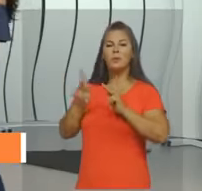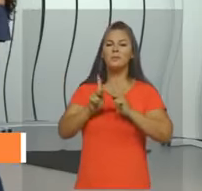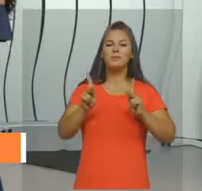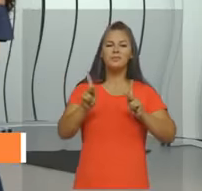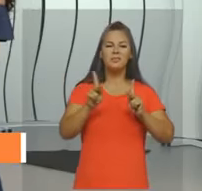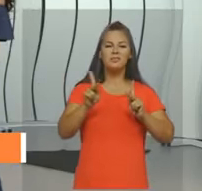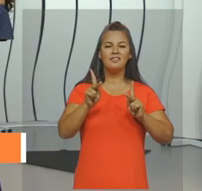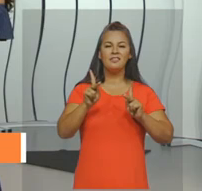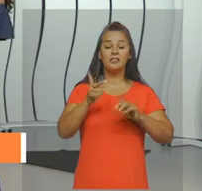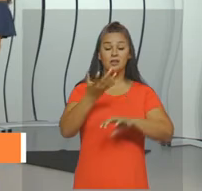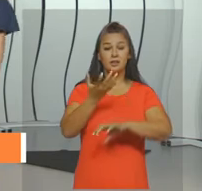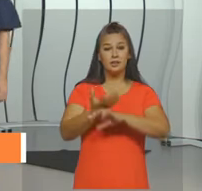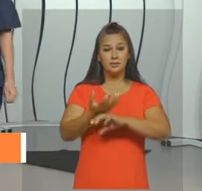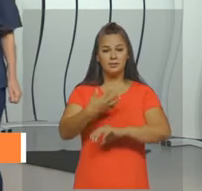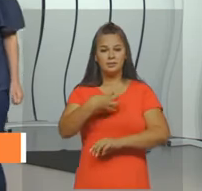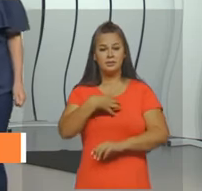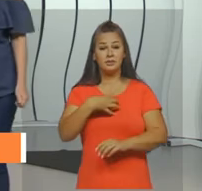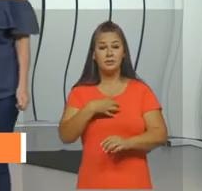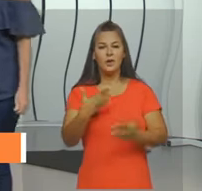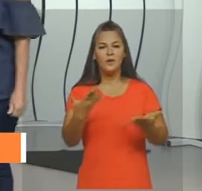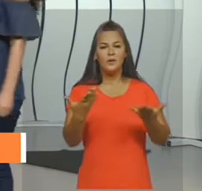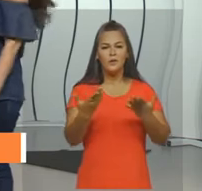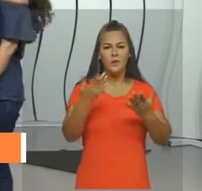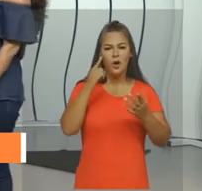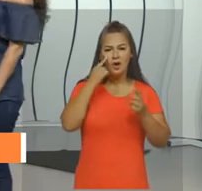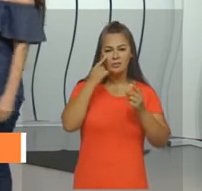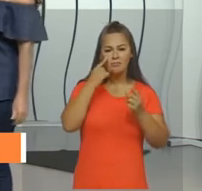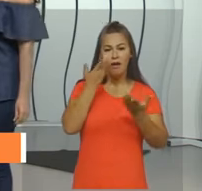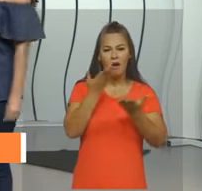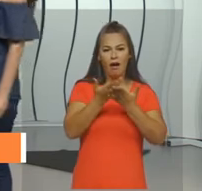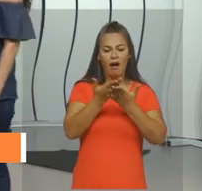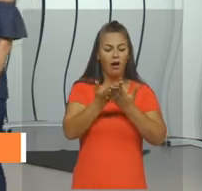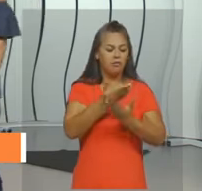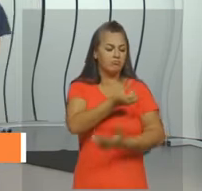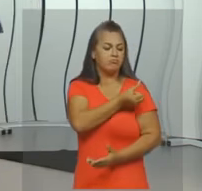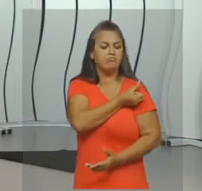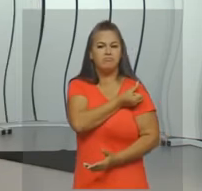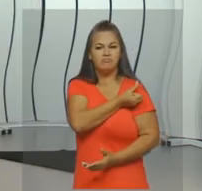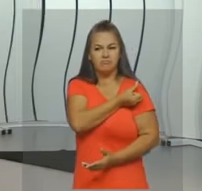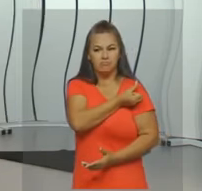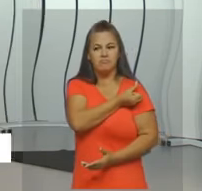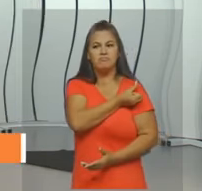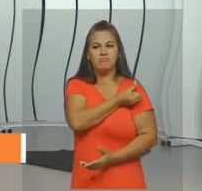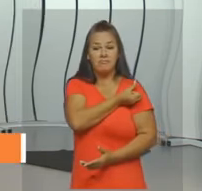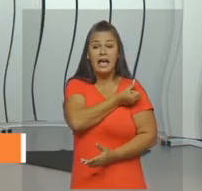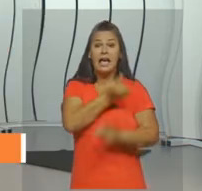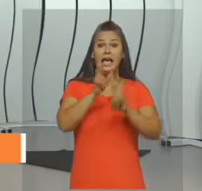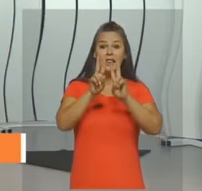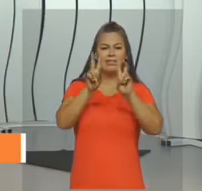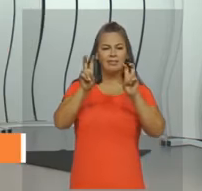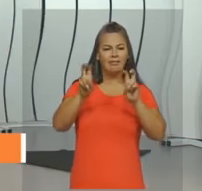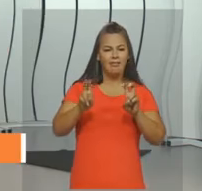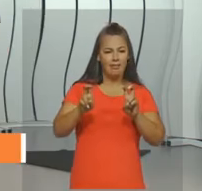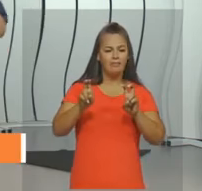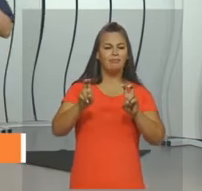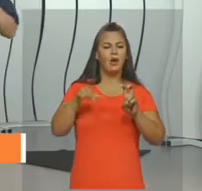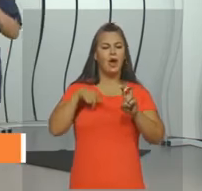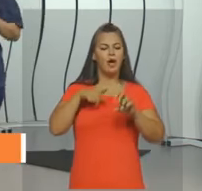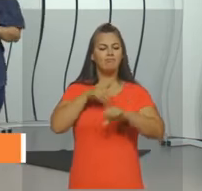hoje vamos ter aula do 6º ano, tá? O tema é Sistema Muscular. Quero mandar um